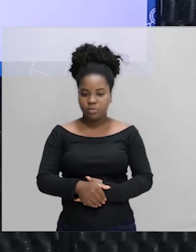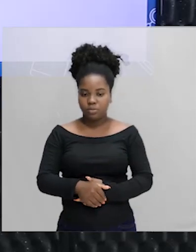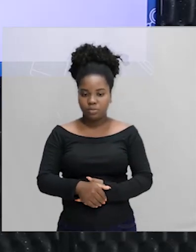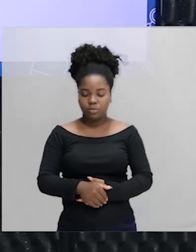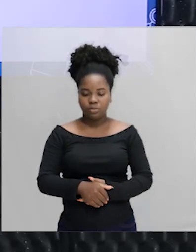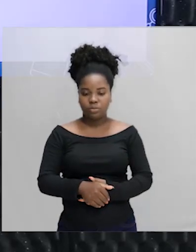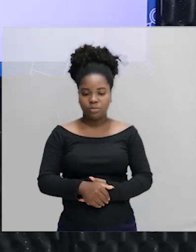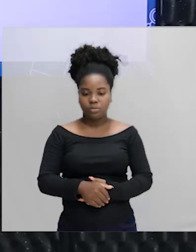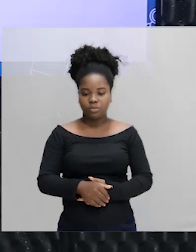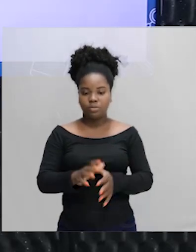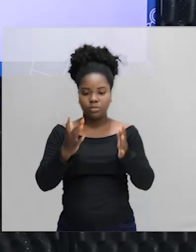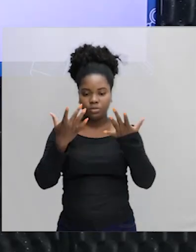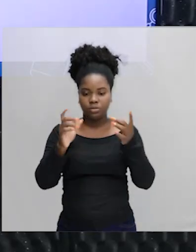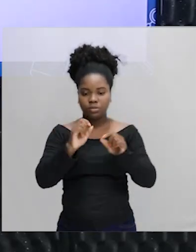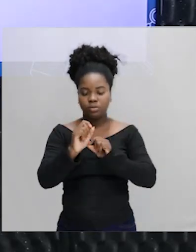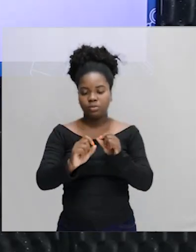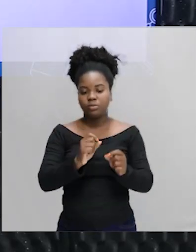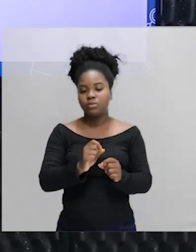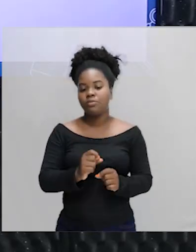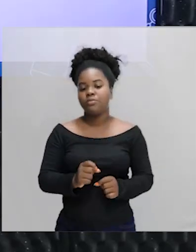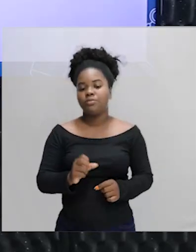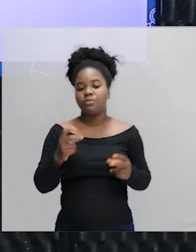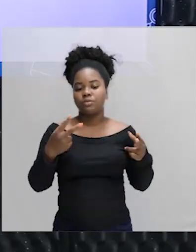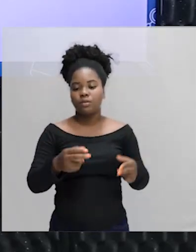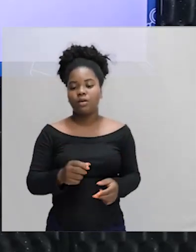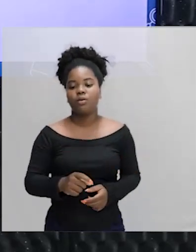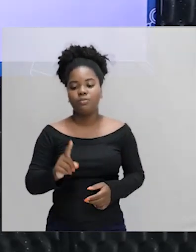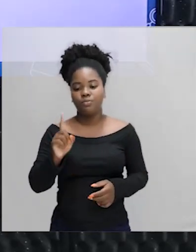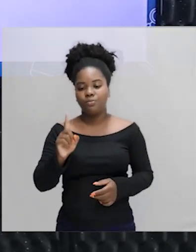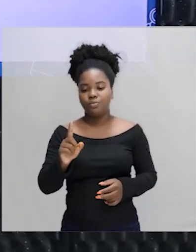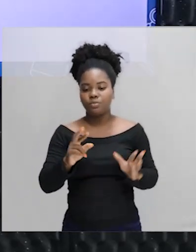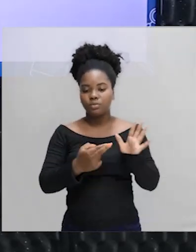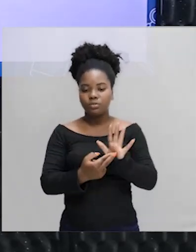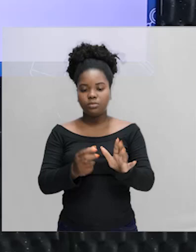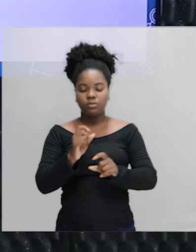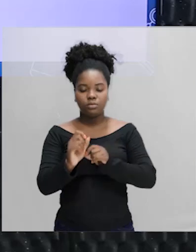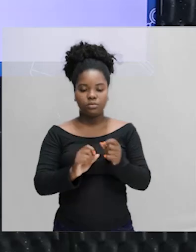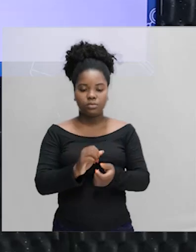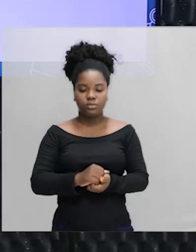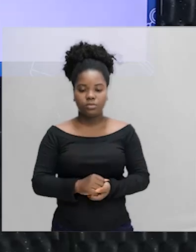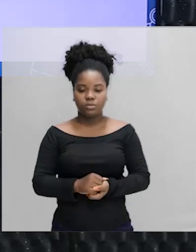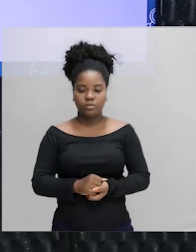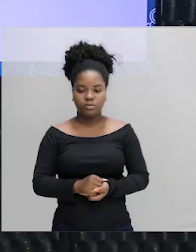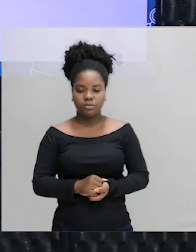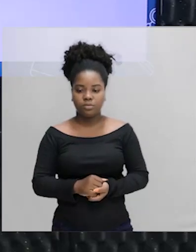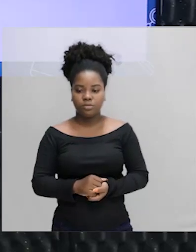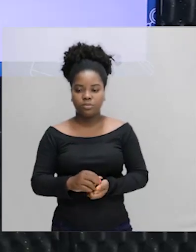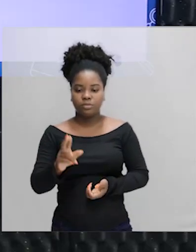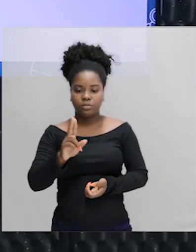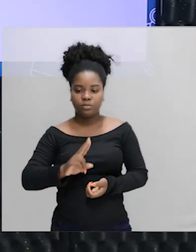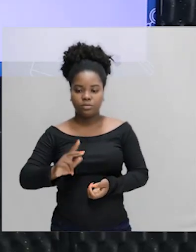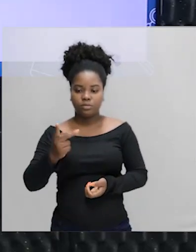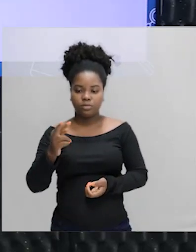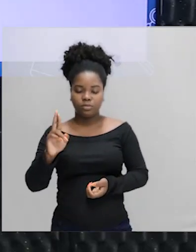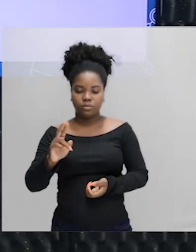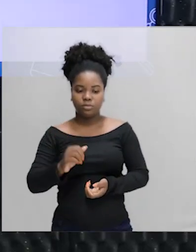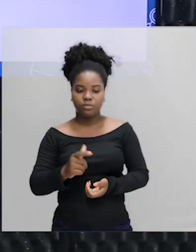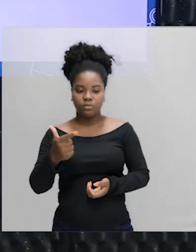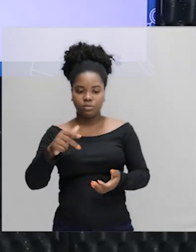de luminosidade do Sol, que é igual a 1, que é a referência que nós utilizamos desse diagrama HR, tá